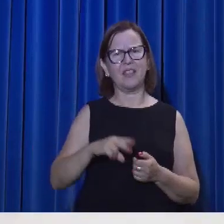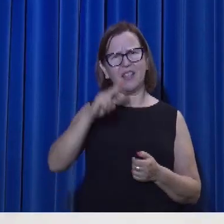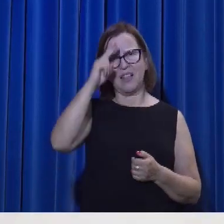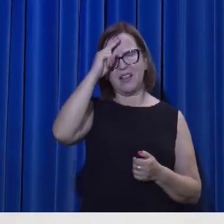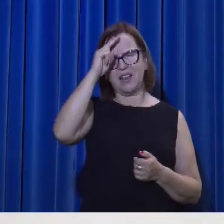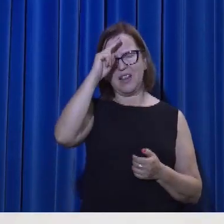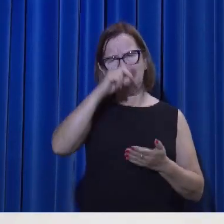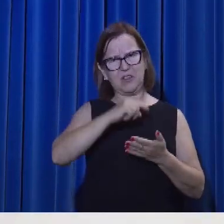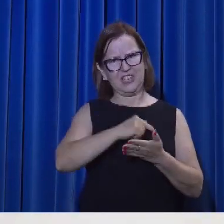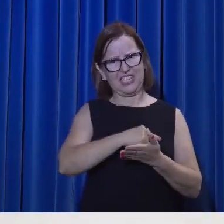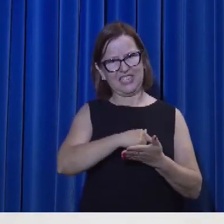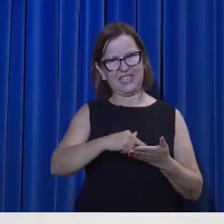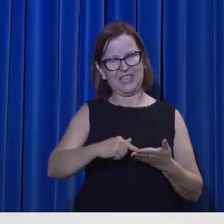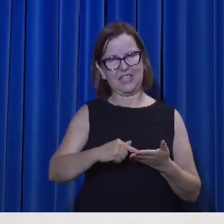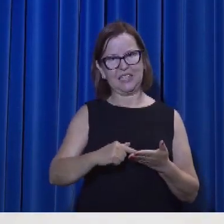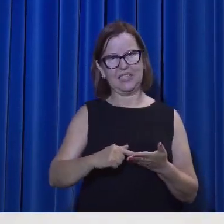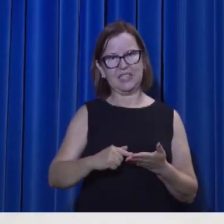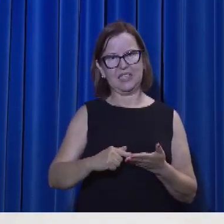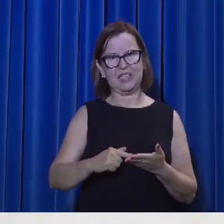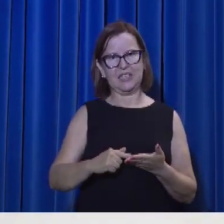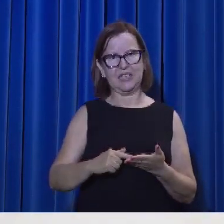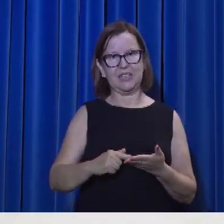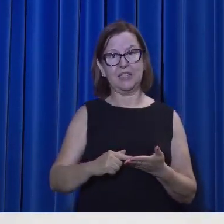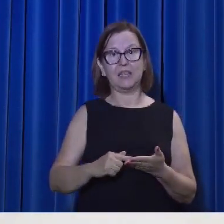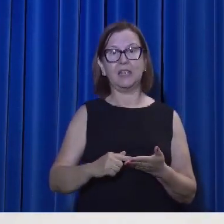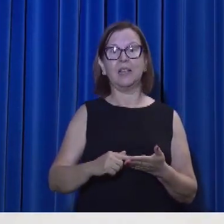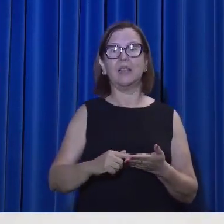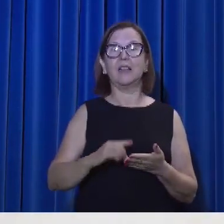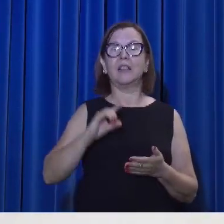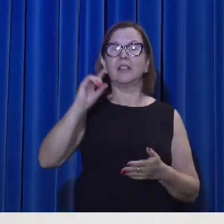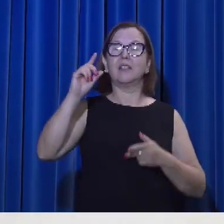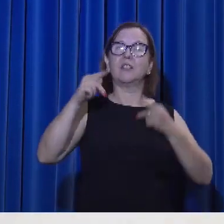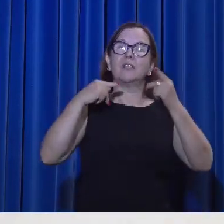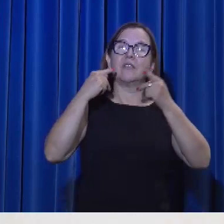em Gênesis que disse Deus,